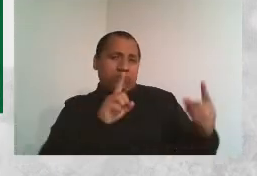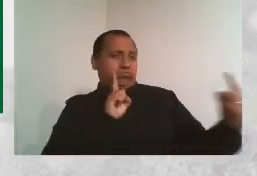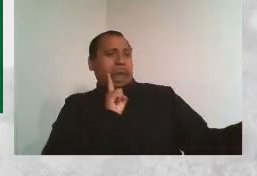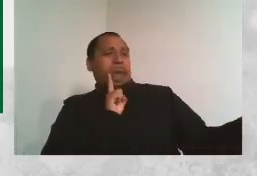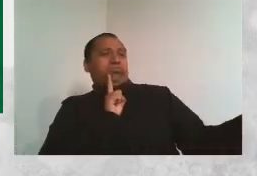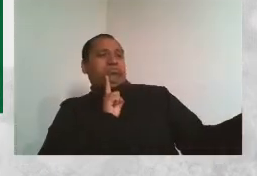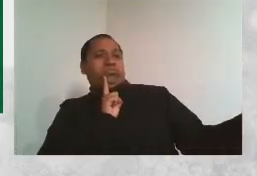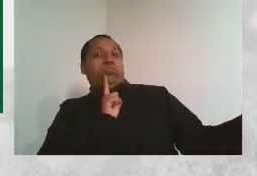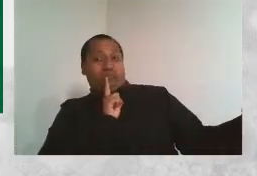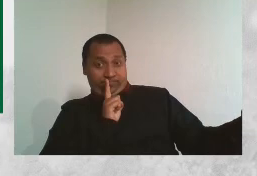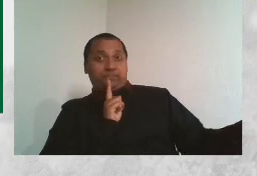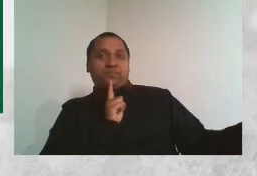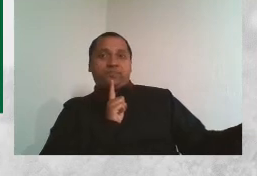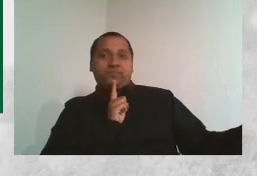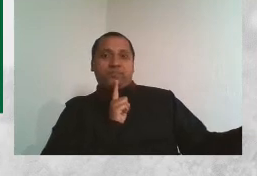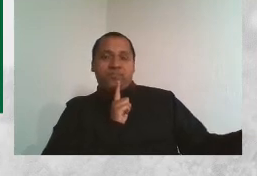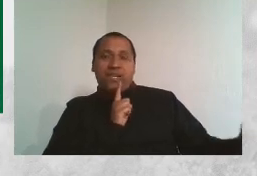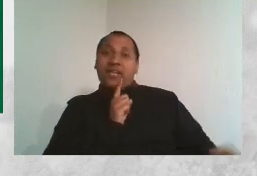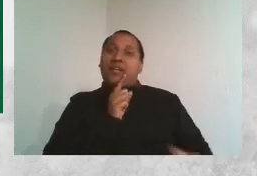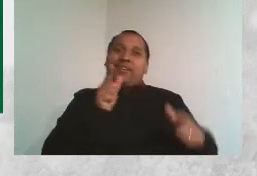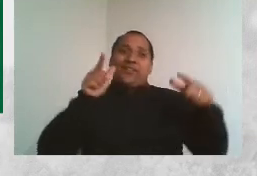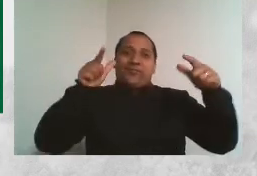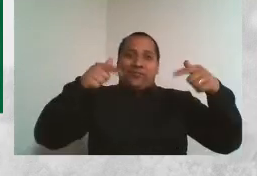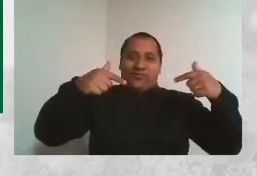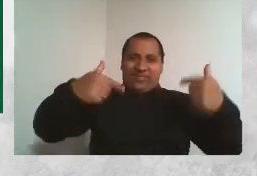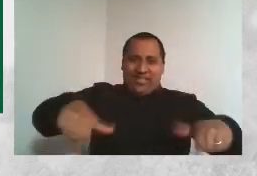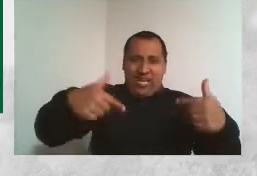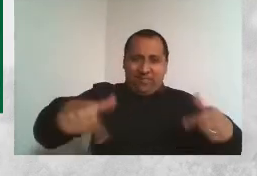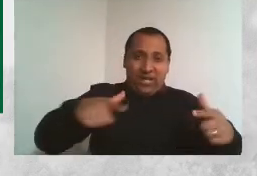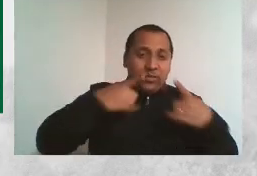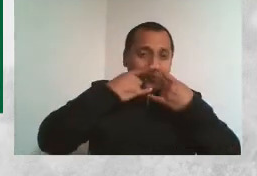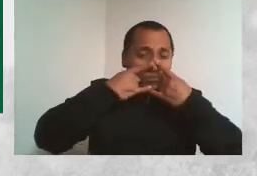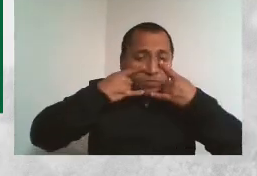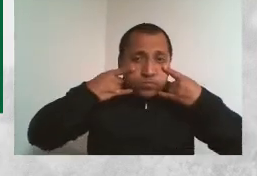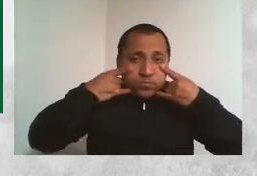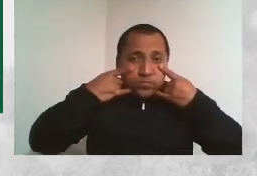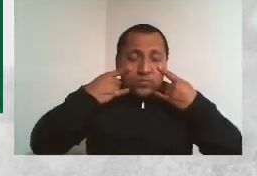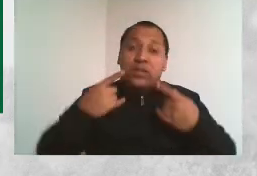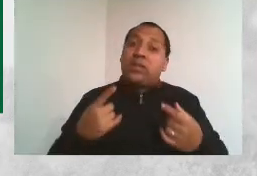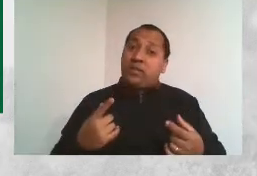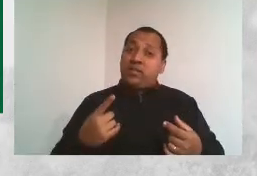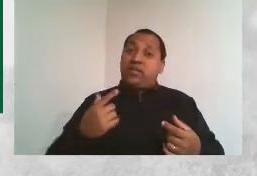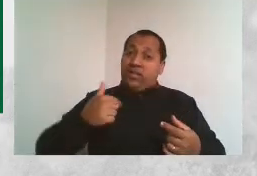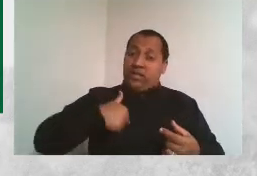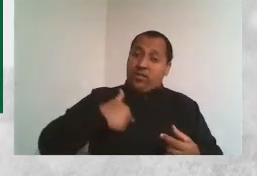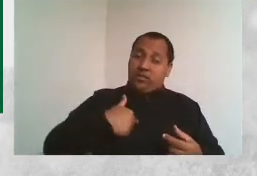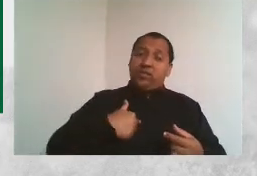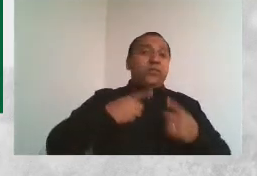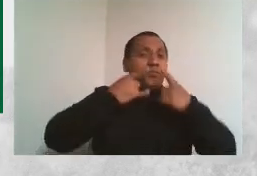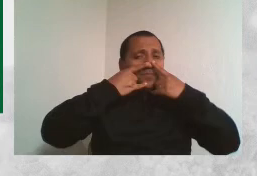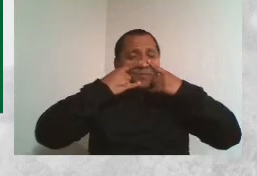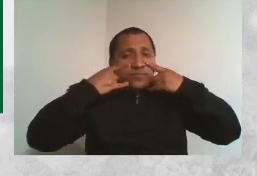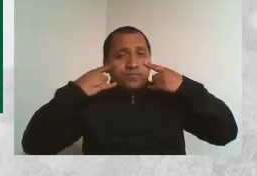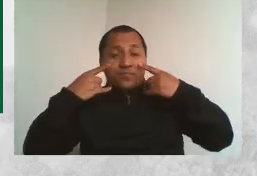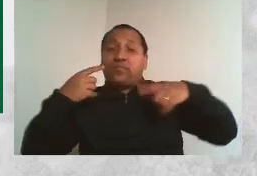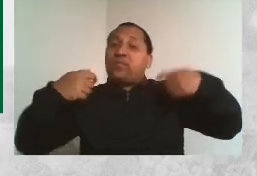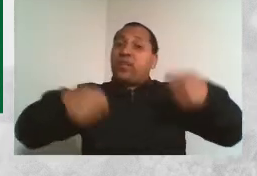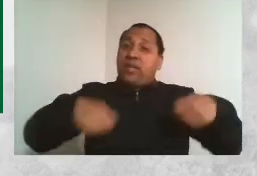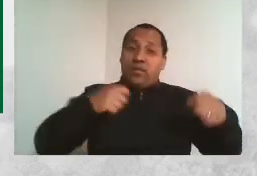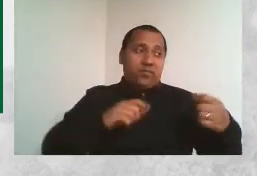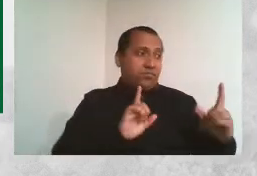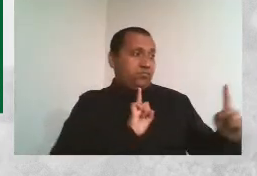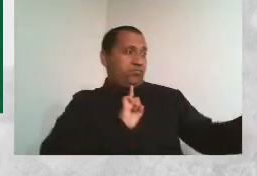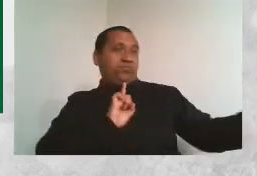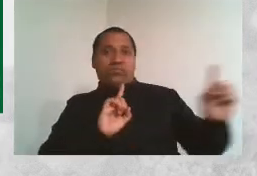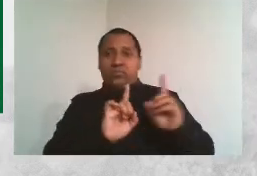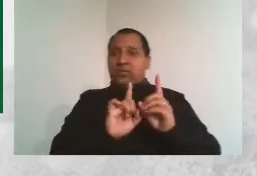Então, se eu estou no meu ambiente de trabalho de máscara, eu estou com a minha máscara, mas preciso ter um distanciamento dos meus